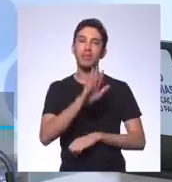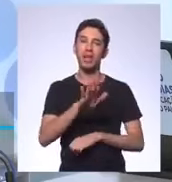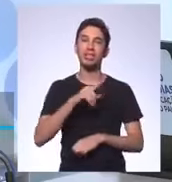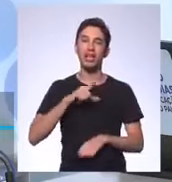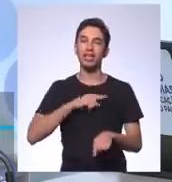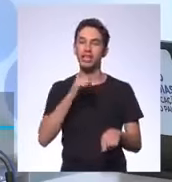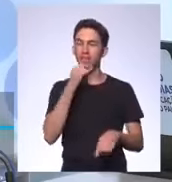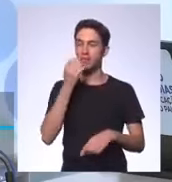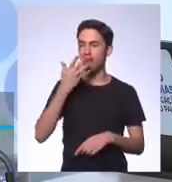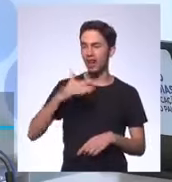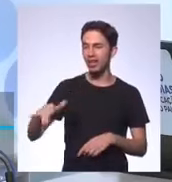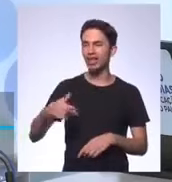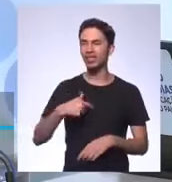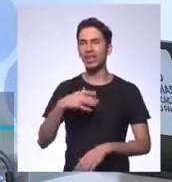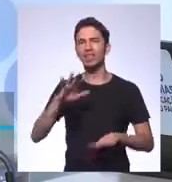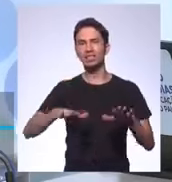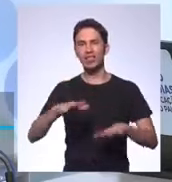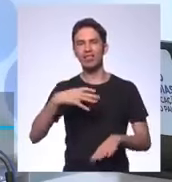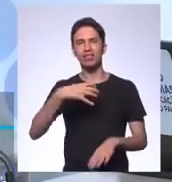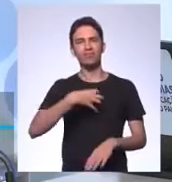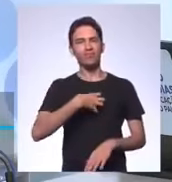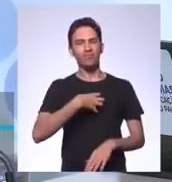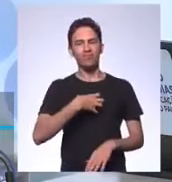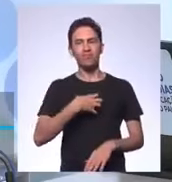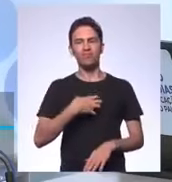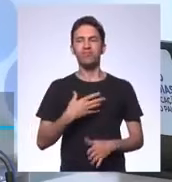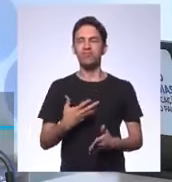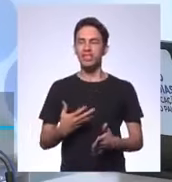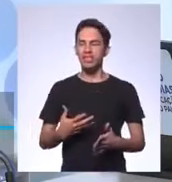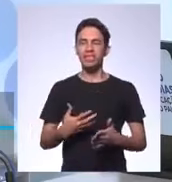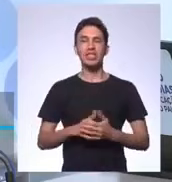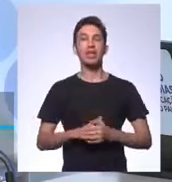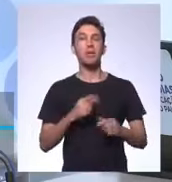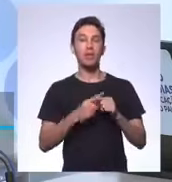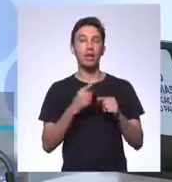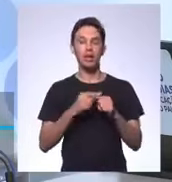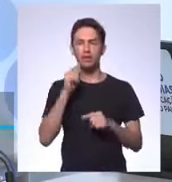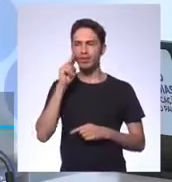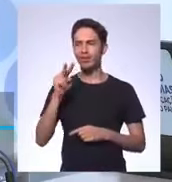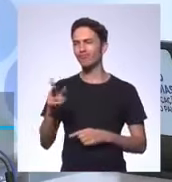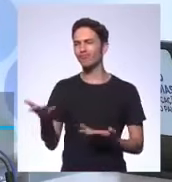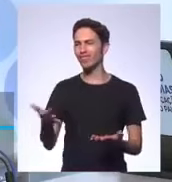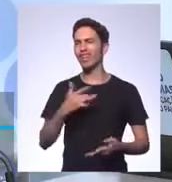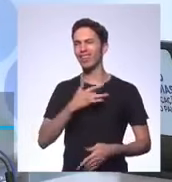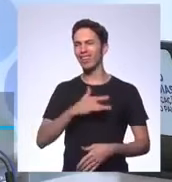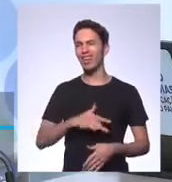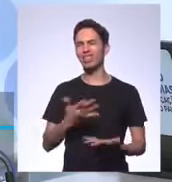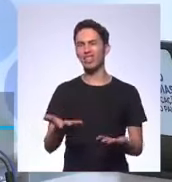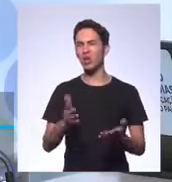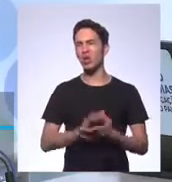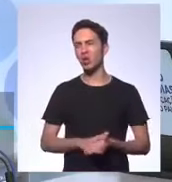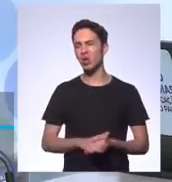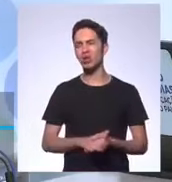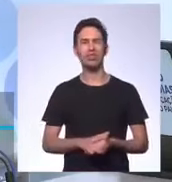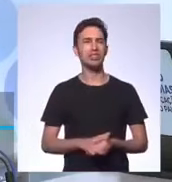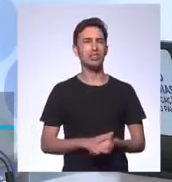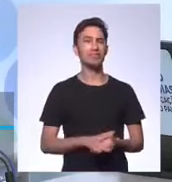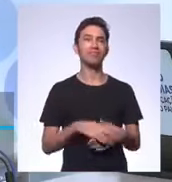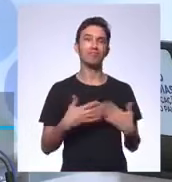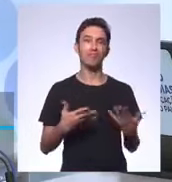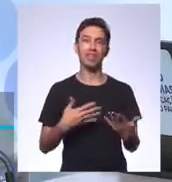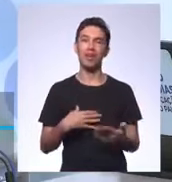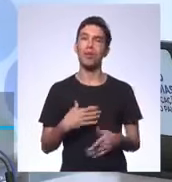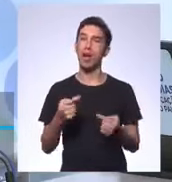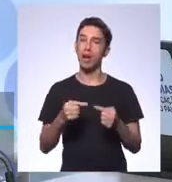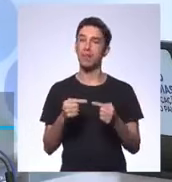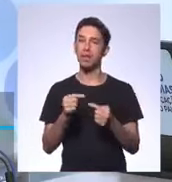a criancinha ali e aquilo dá uma quebrada, porque a pessoa vai olhar e vai falar, nossa, é verdade, tadinhos, né? Isso é uma coisa